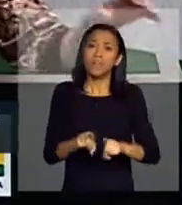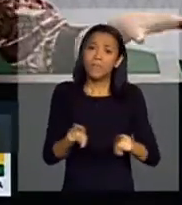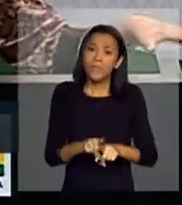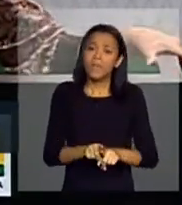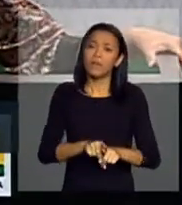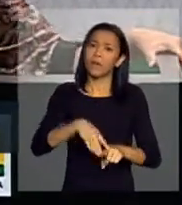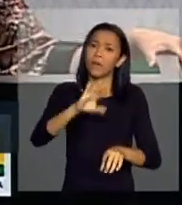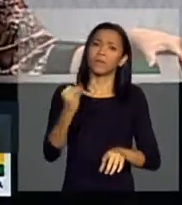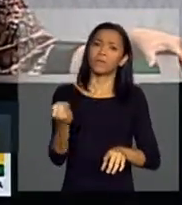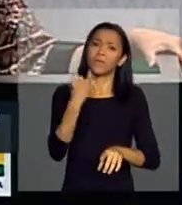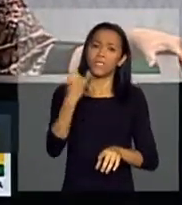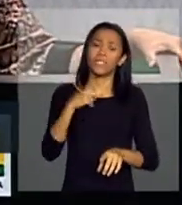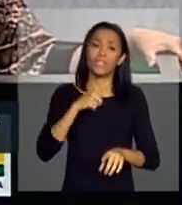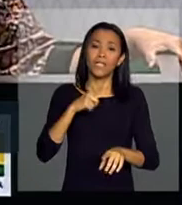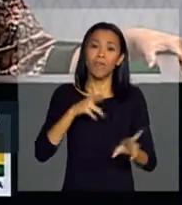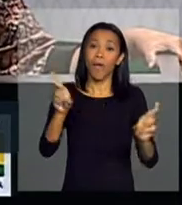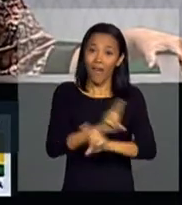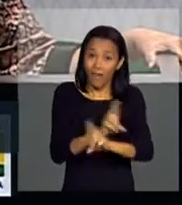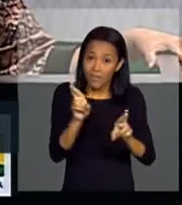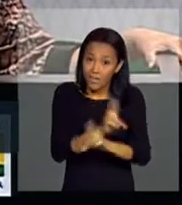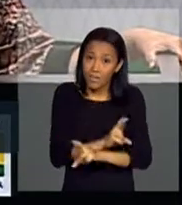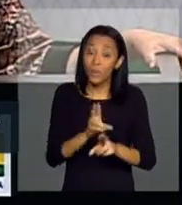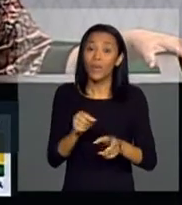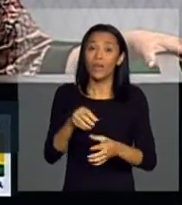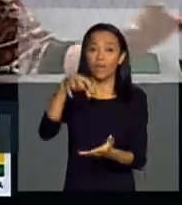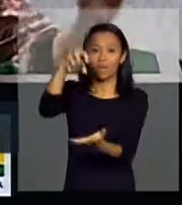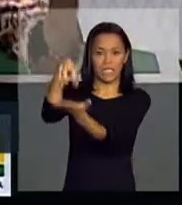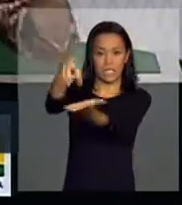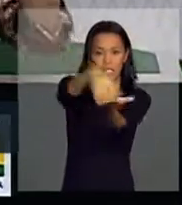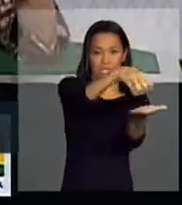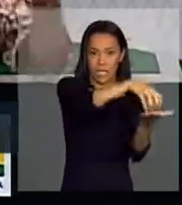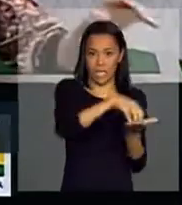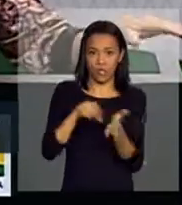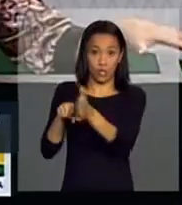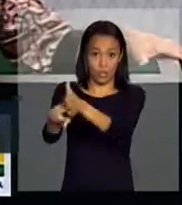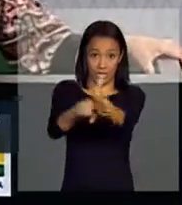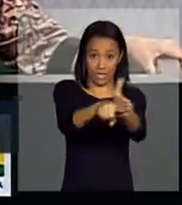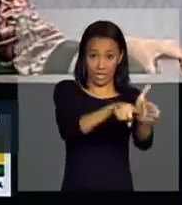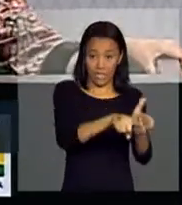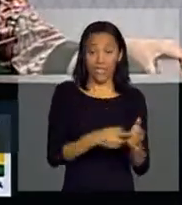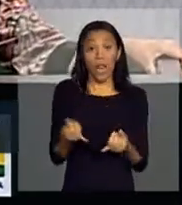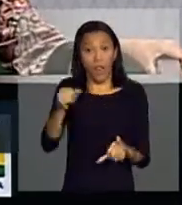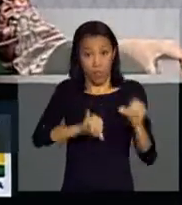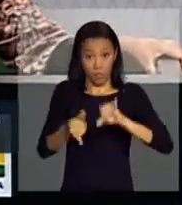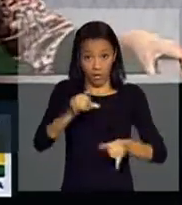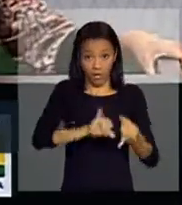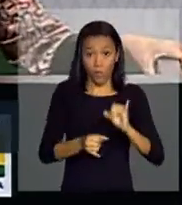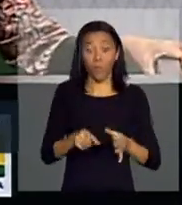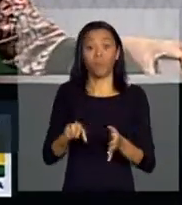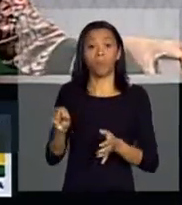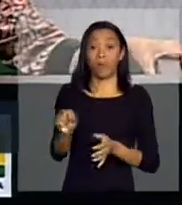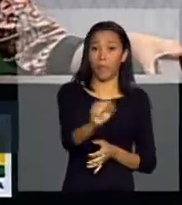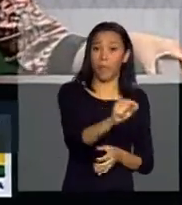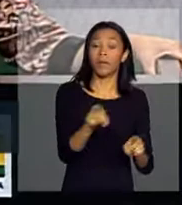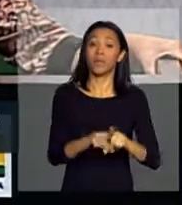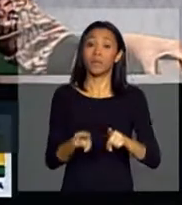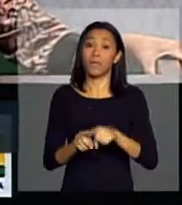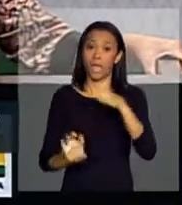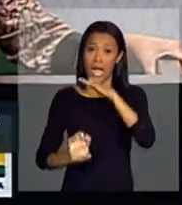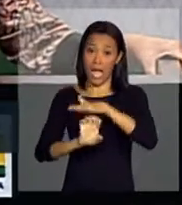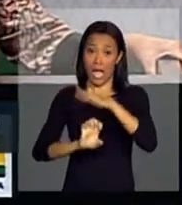uma relação muito Estreita entre os centros de pesquisa os laboratórios sobretudo e as empresas